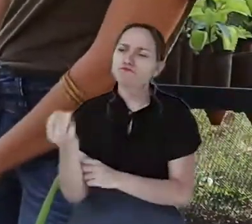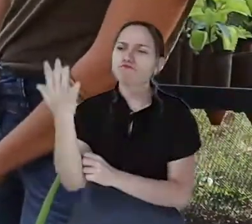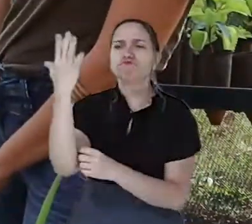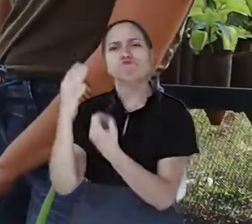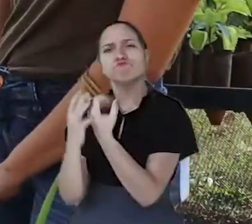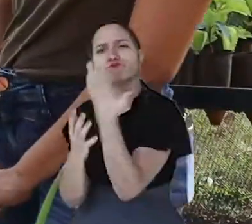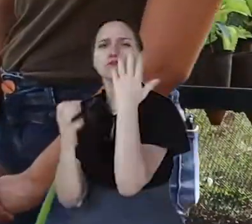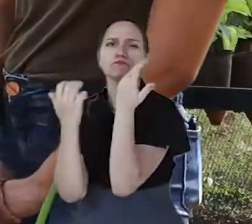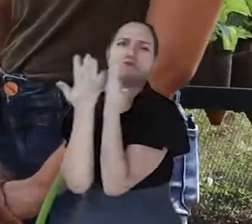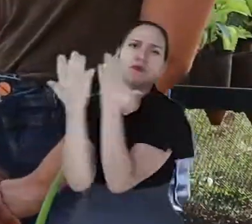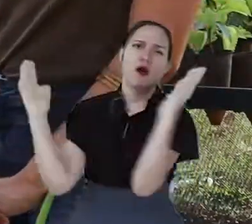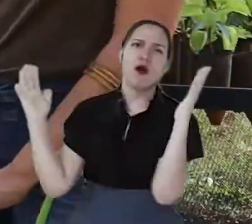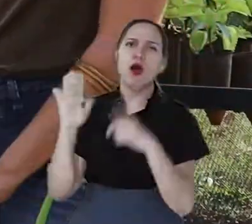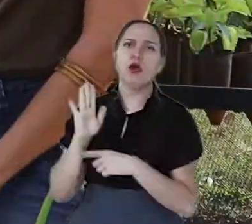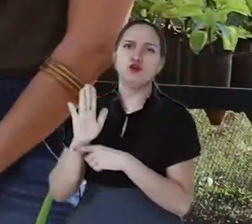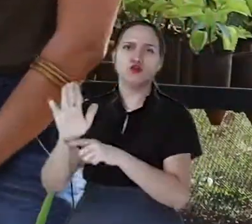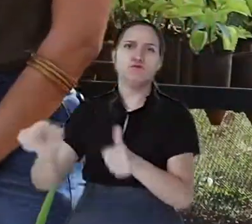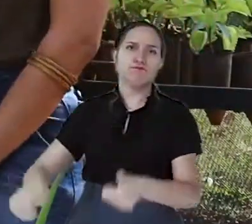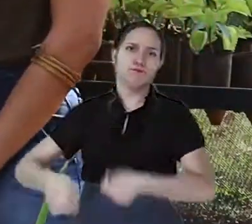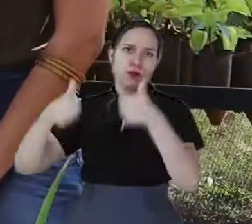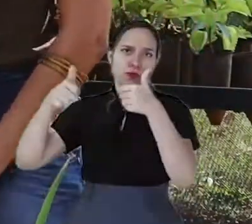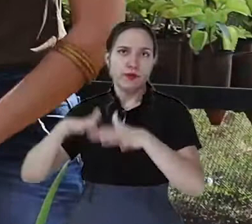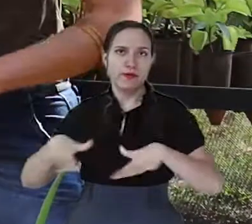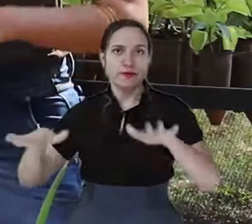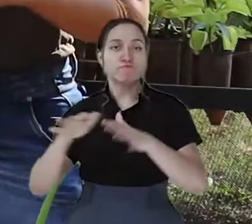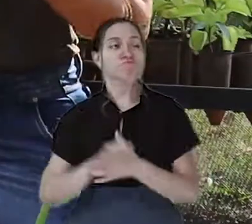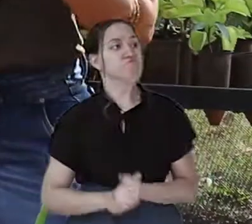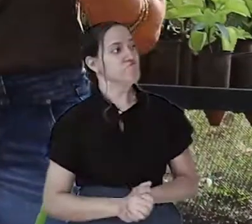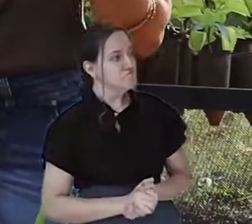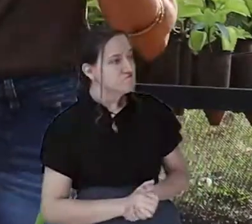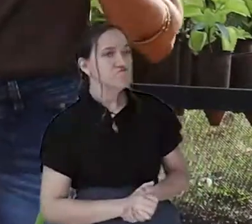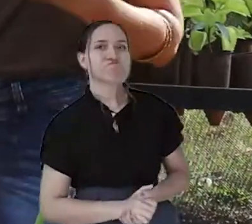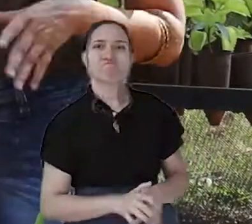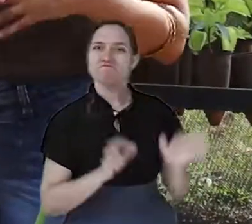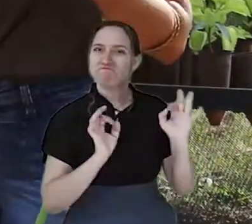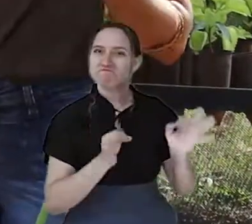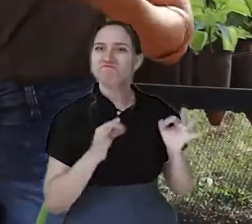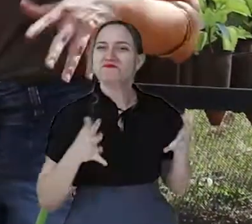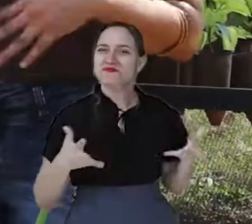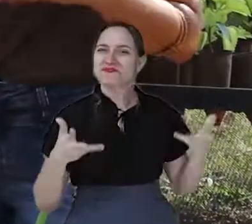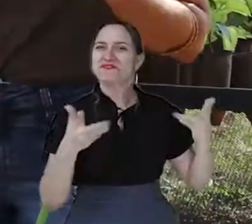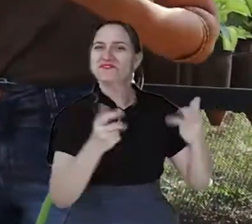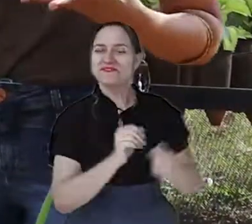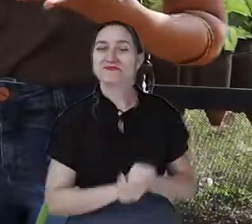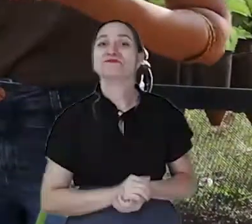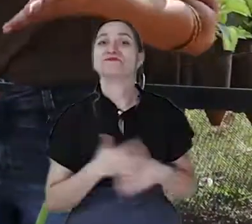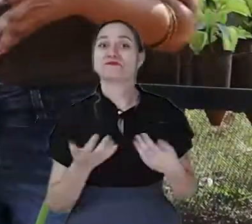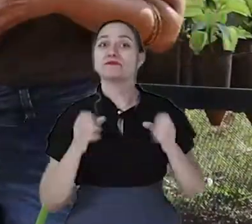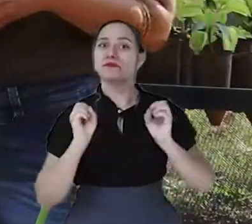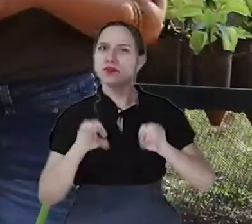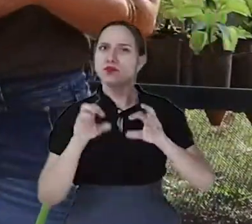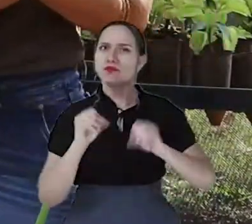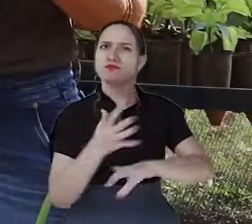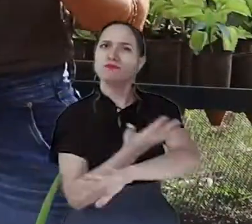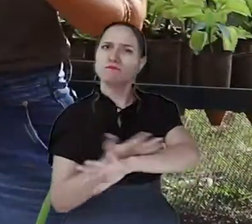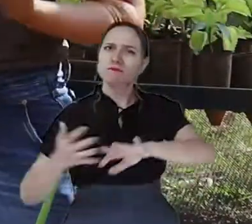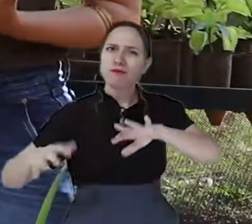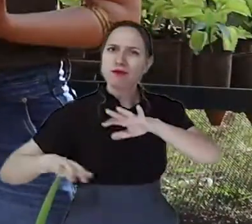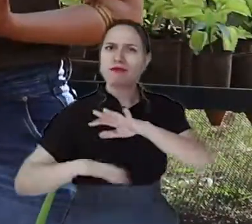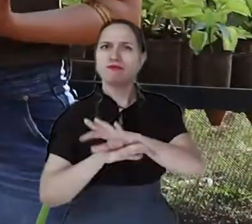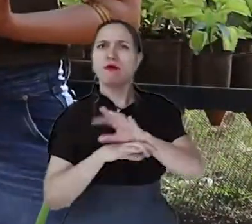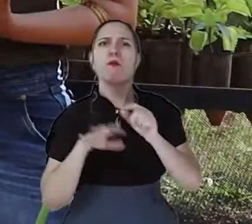daquela área. Gente, que fantástico! E muito do que a educação ambiental ela faz, ela apresenta, é para a gente o quê? Ter